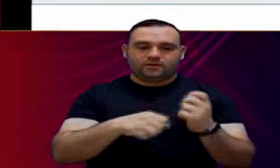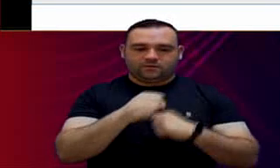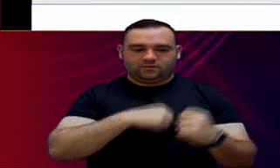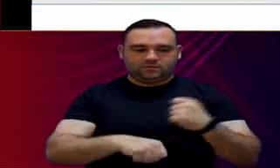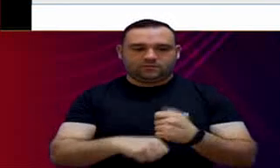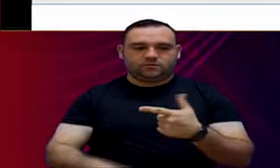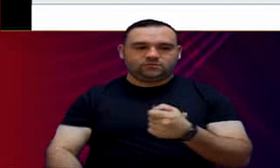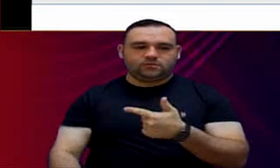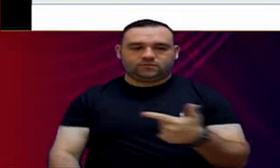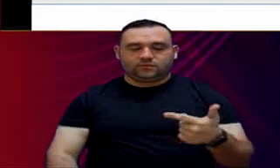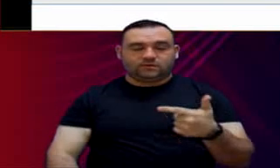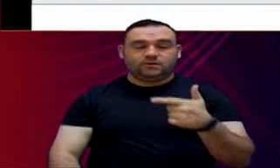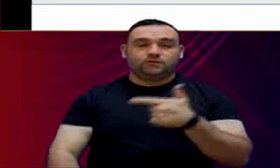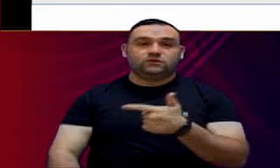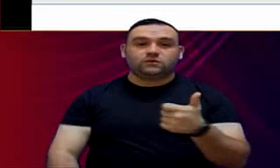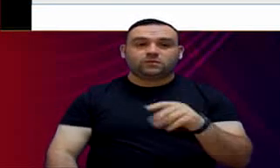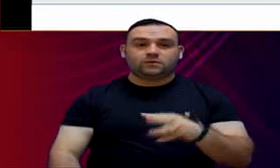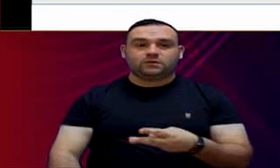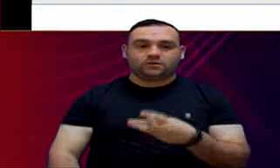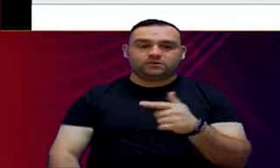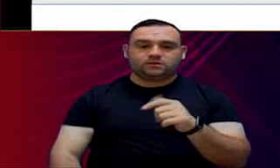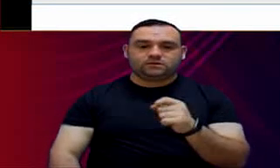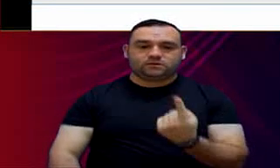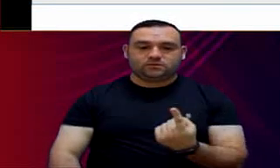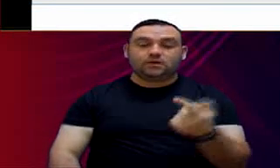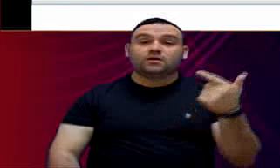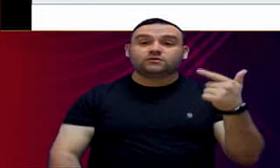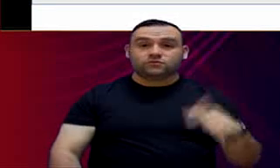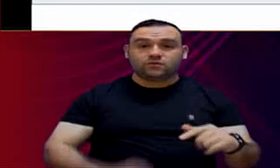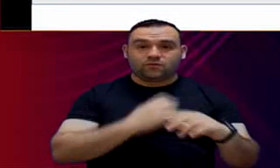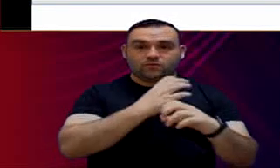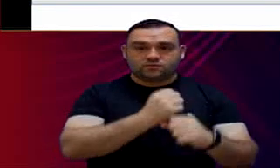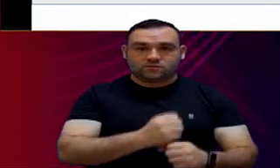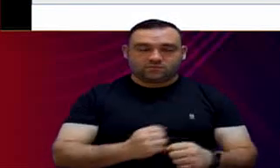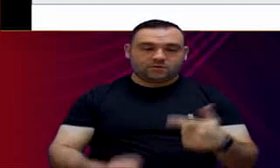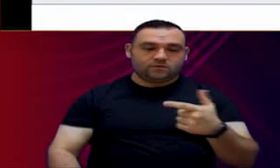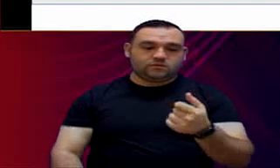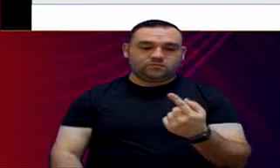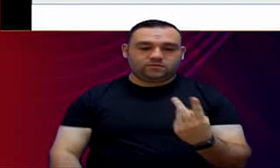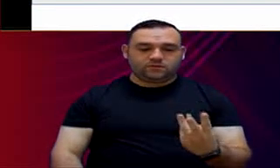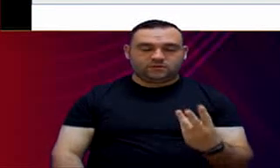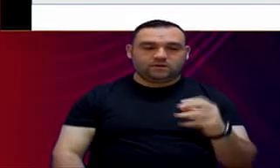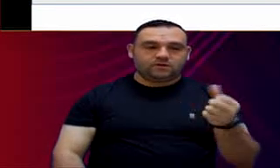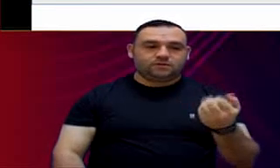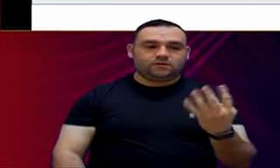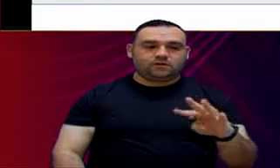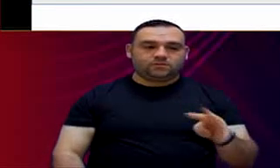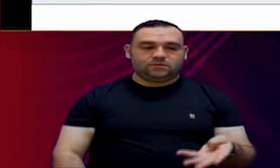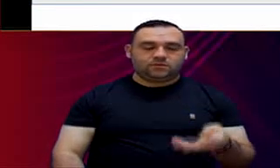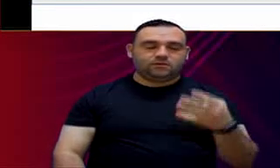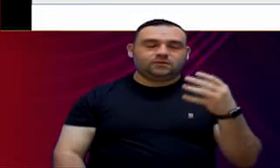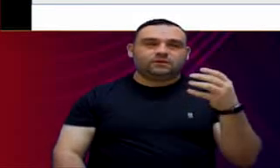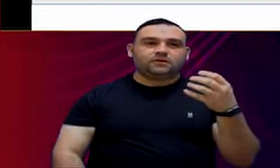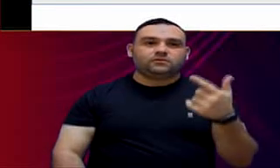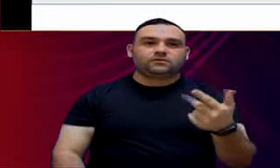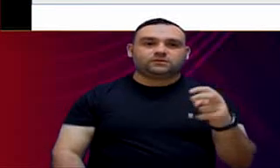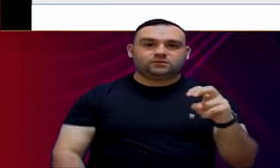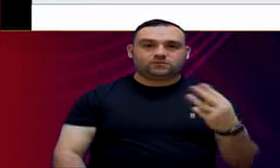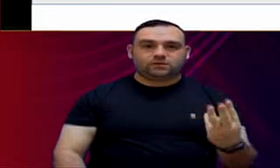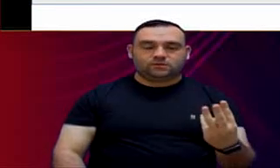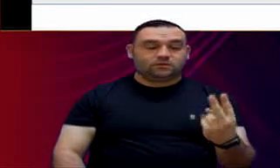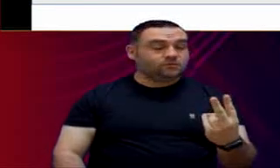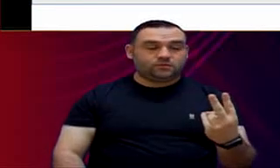2022 21.701 estimado em 2023 64 milhões 252